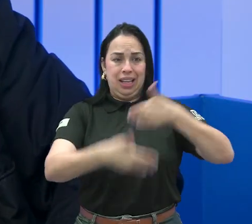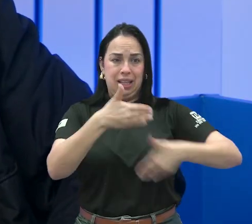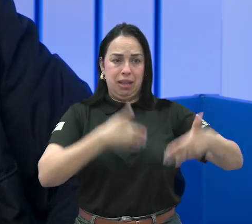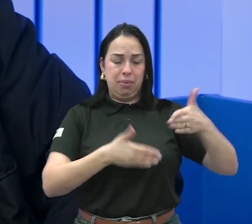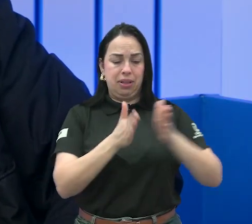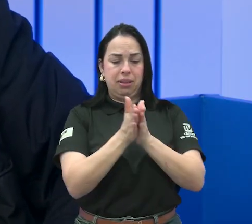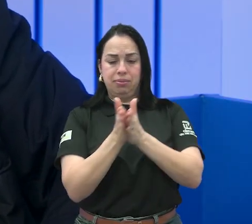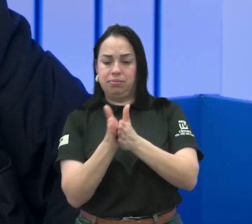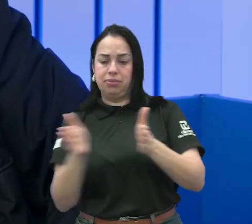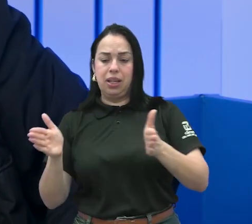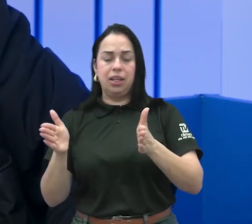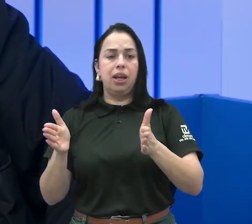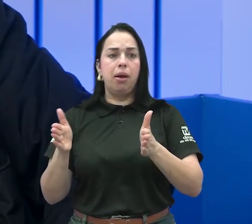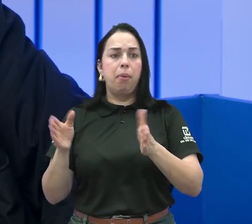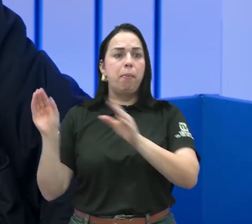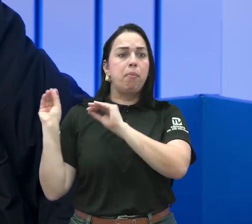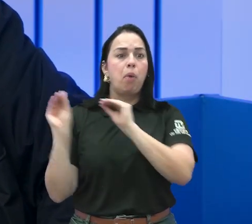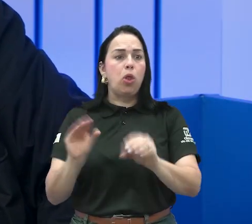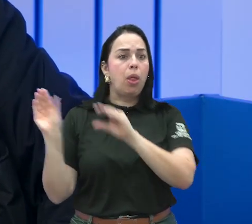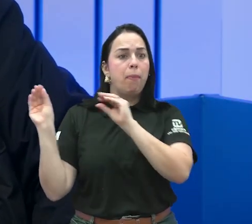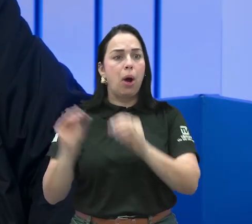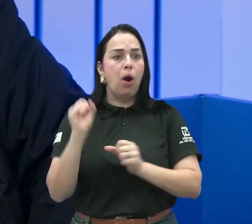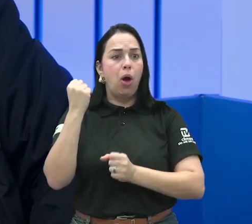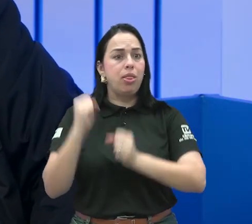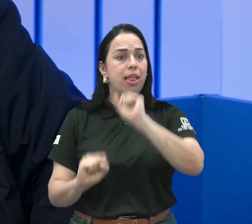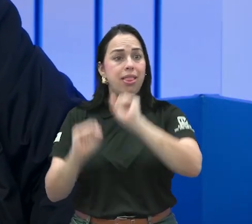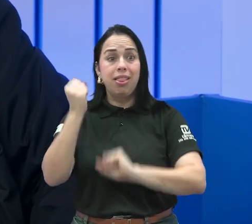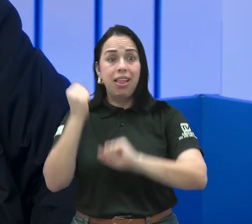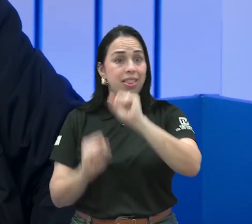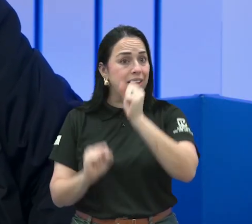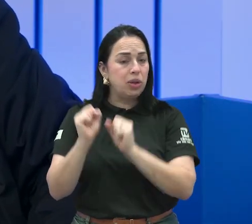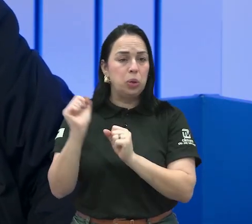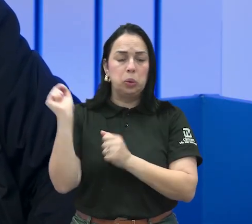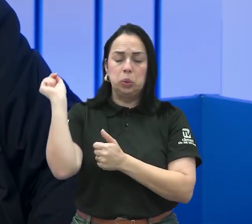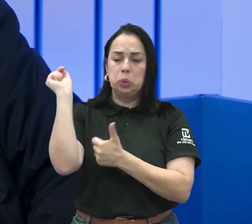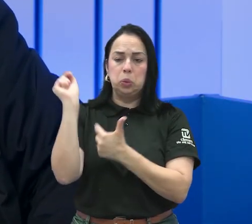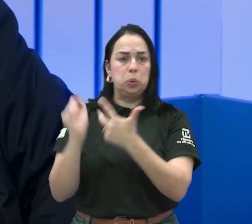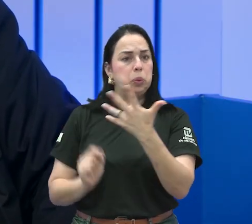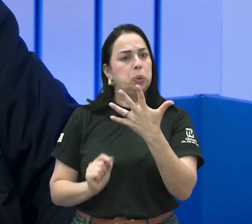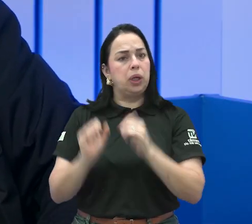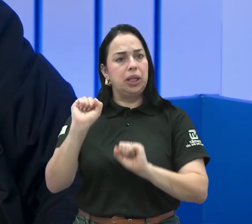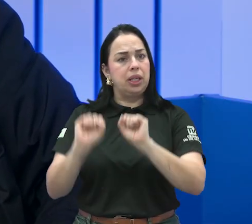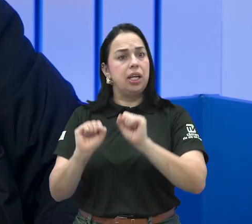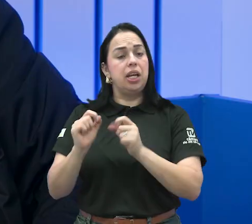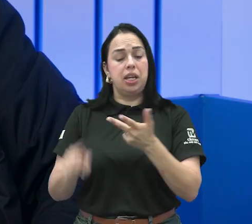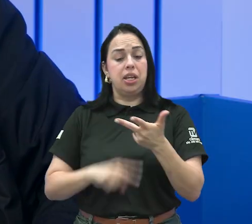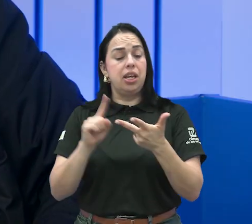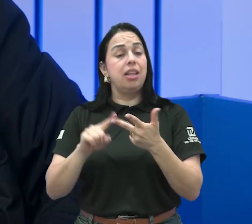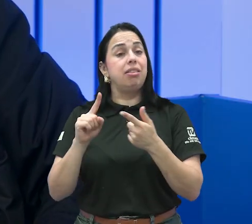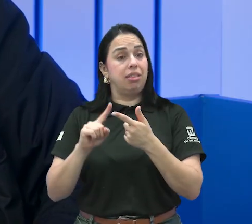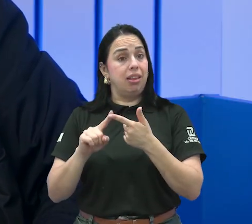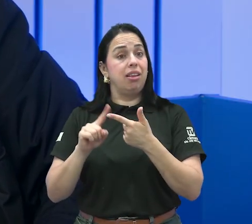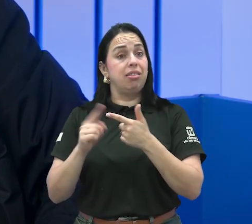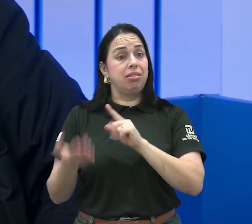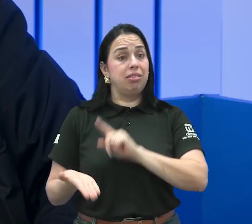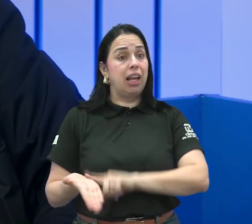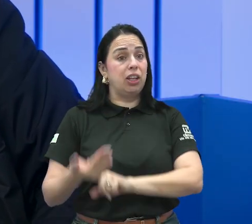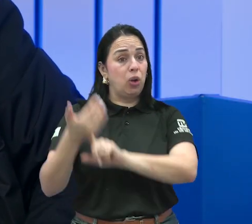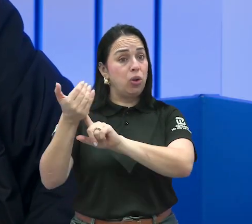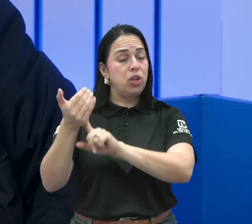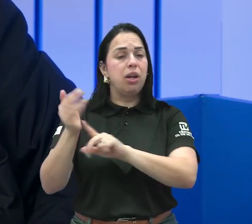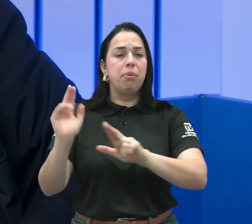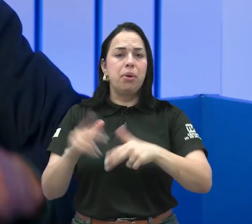forte onda industrializante, onde veio para cá muitas empresas e de alta tecnologia. E